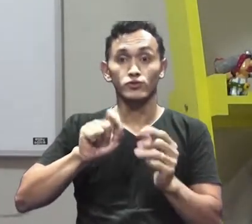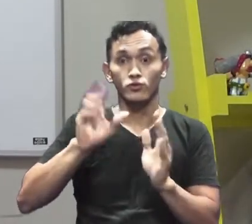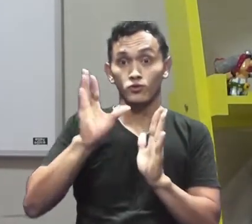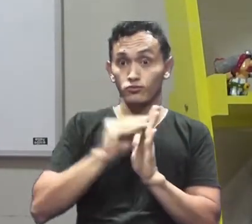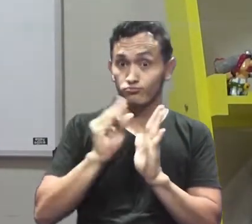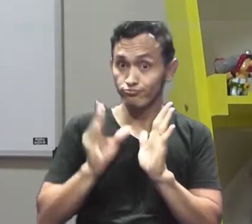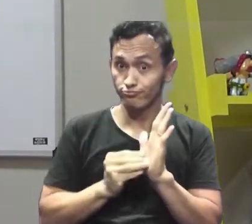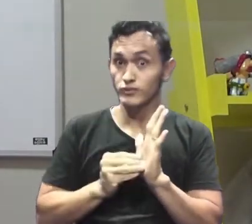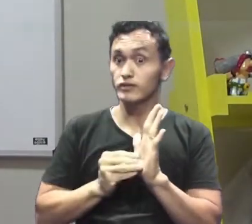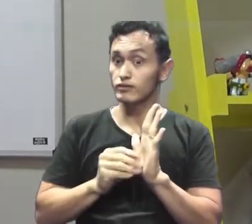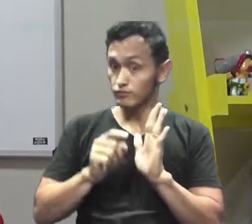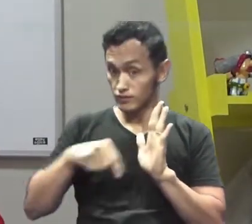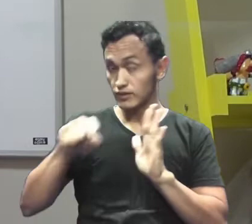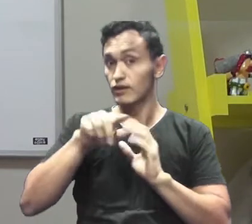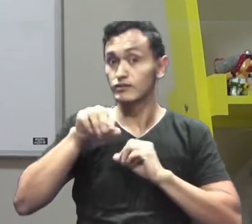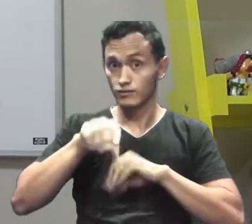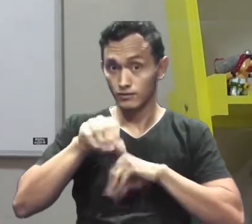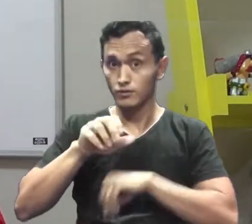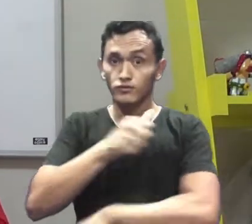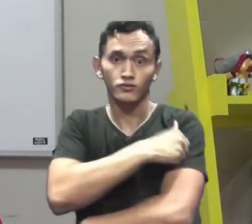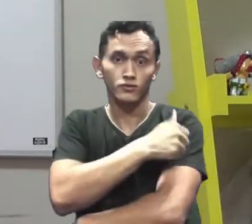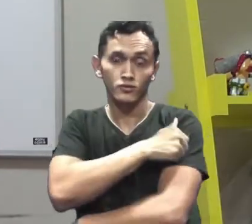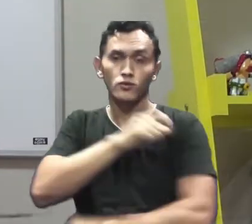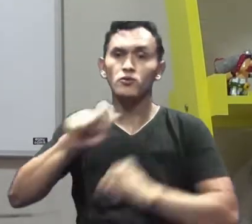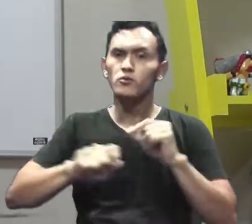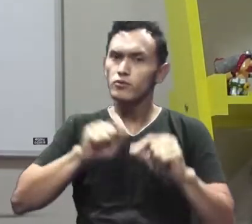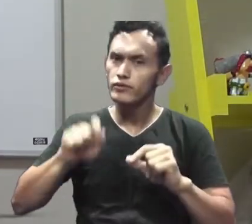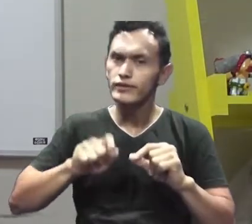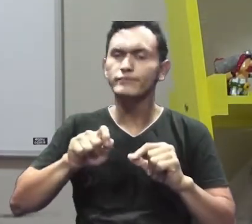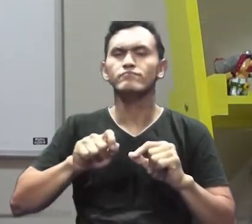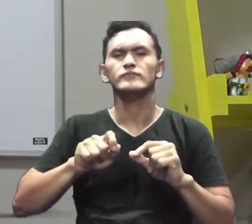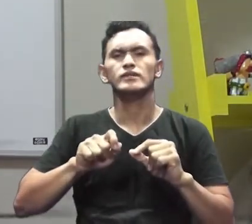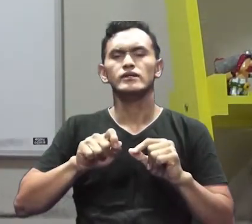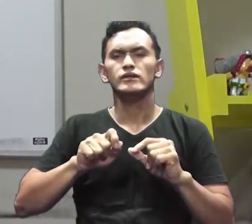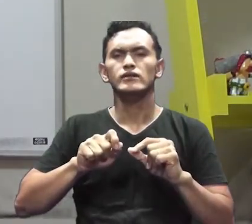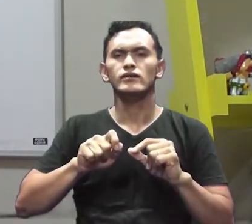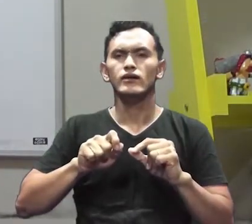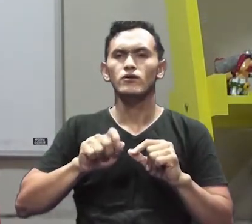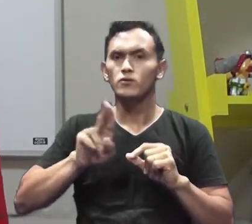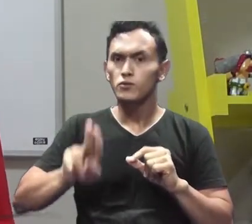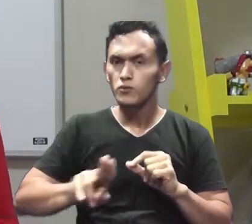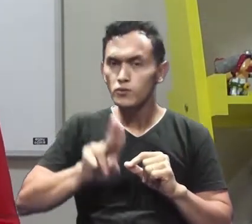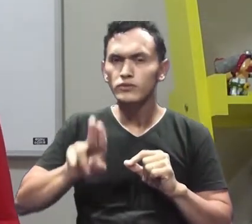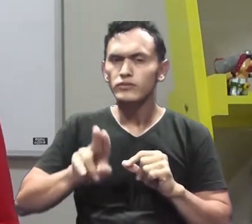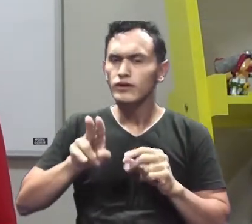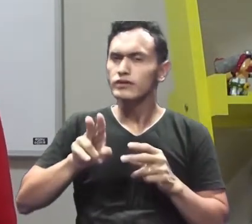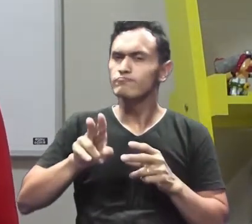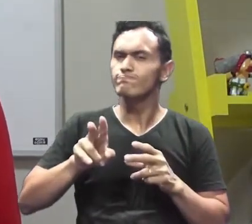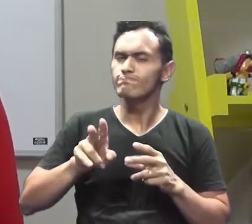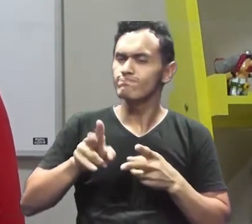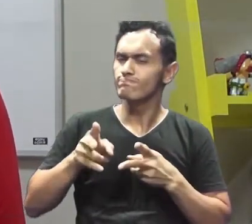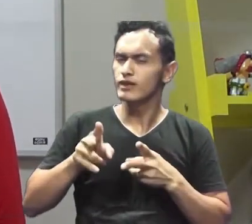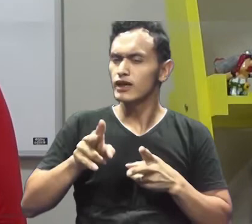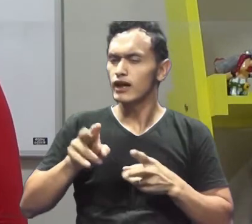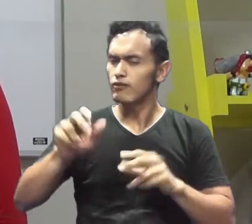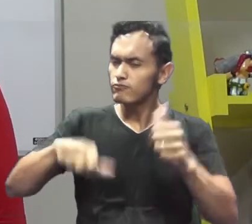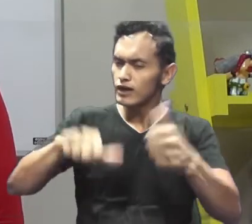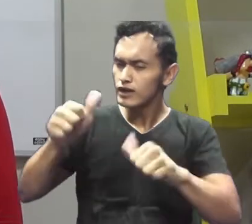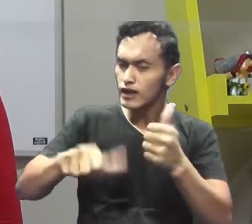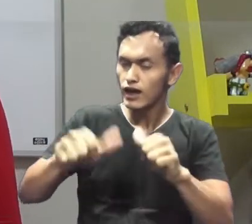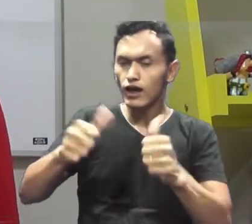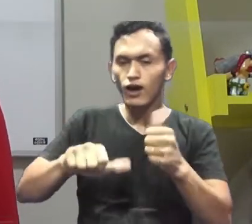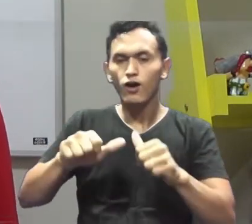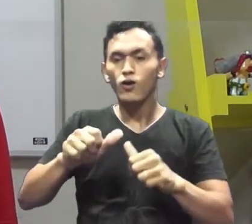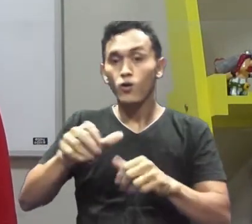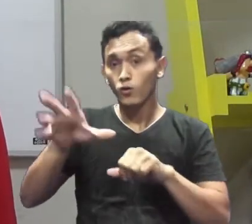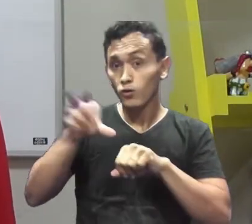aluno. Então, a diagnóstica, na verdade, serve para você avaliar os conhecimentos prévios do seu aluno e